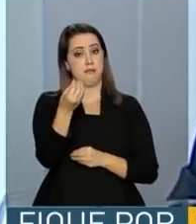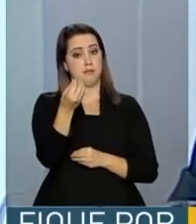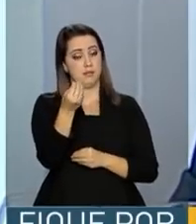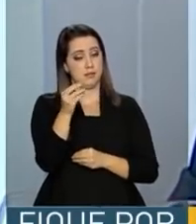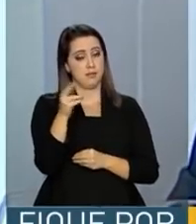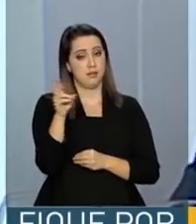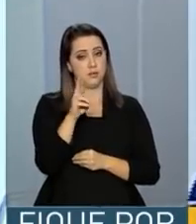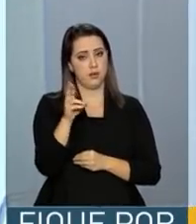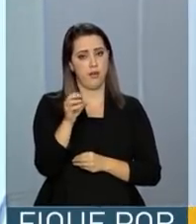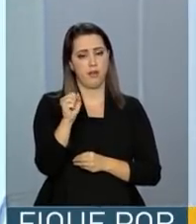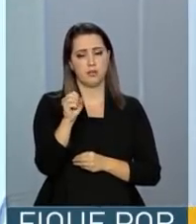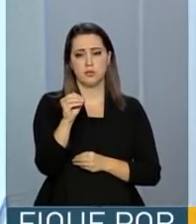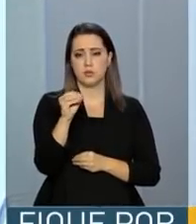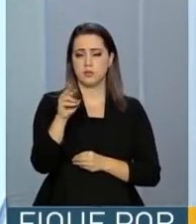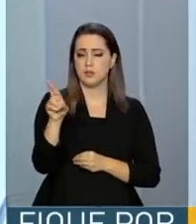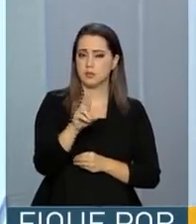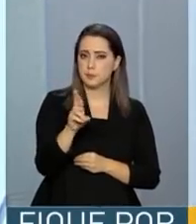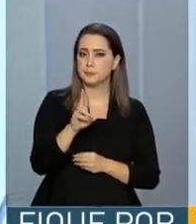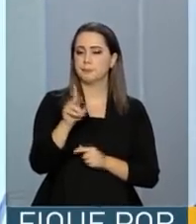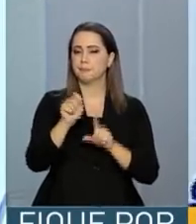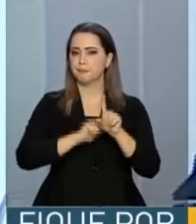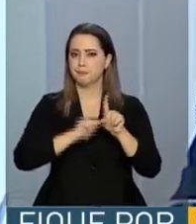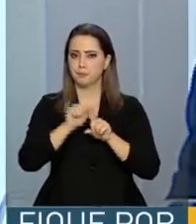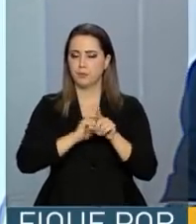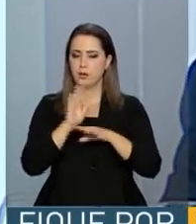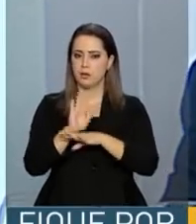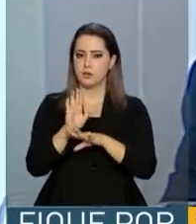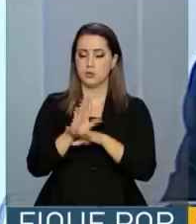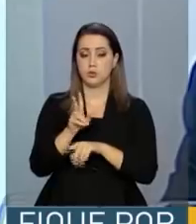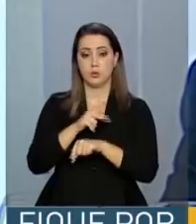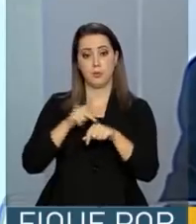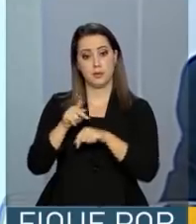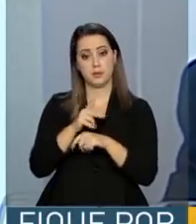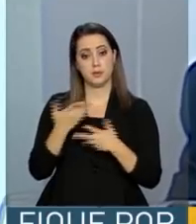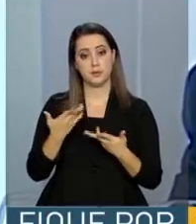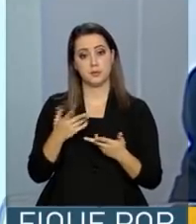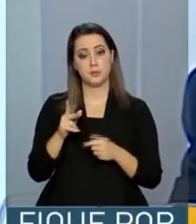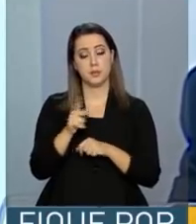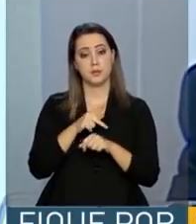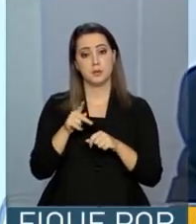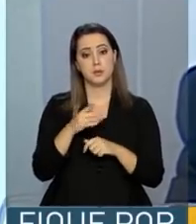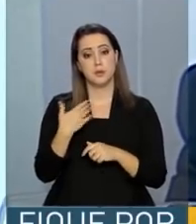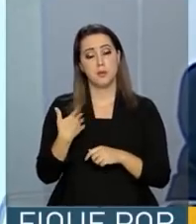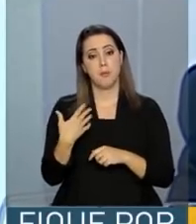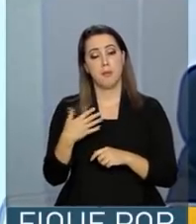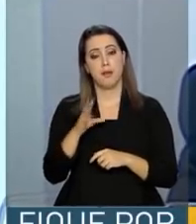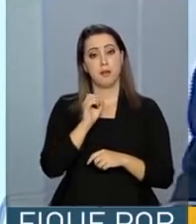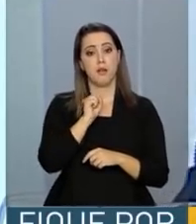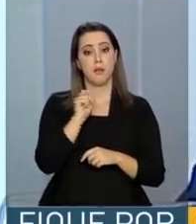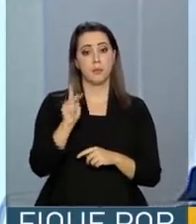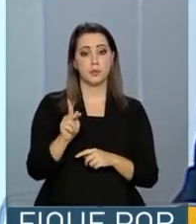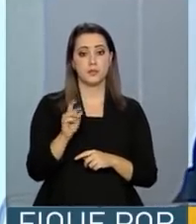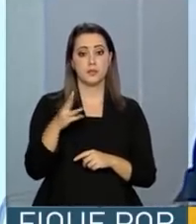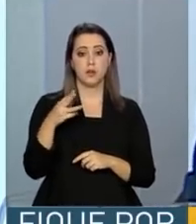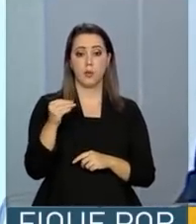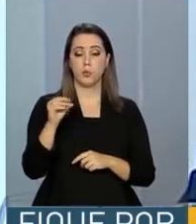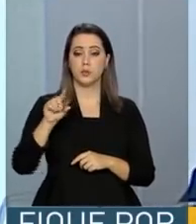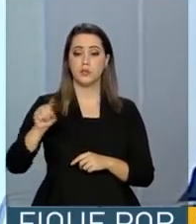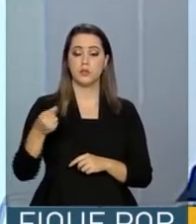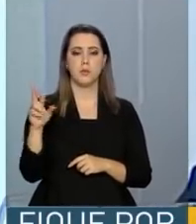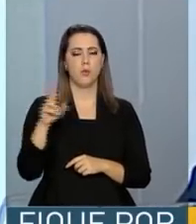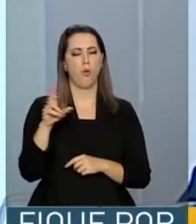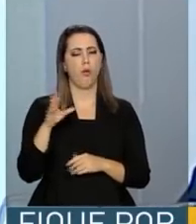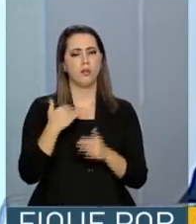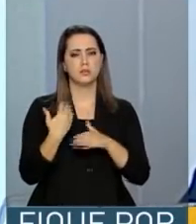mês esta contribuição que ele vai dar o país para aposentar-se com 30 mil e preservar